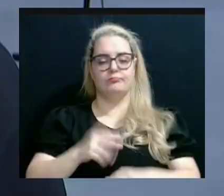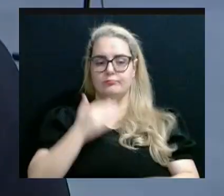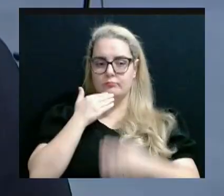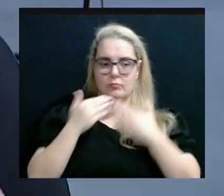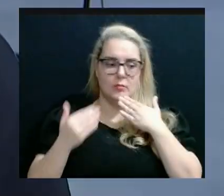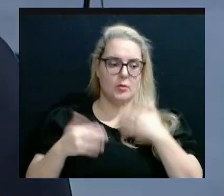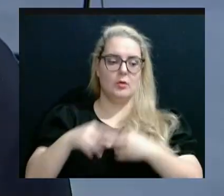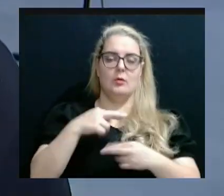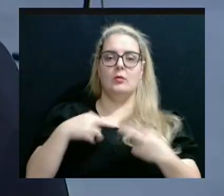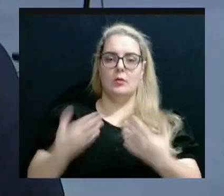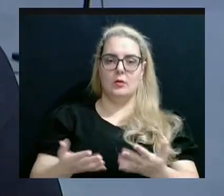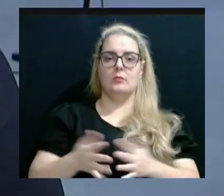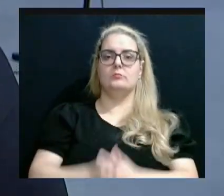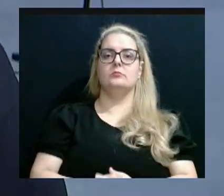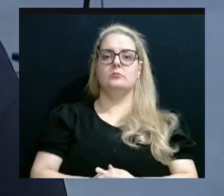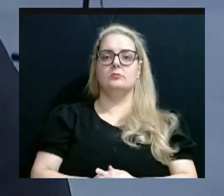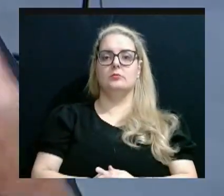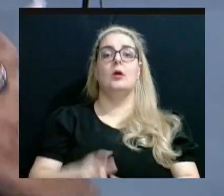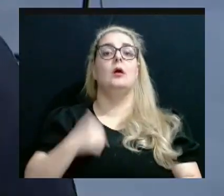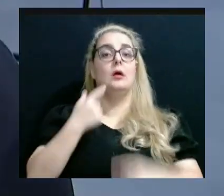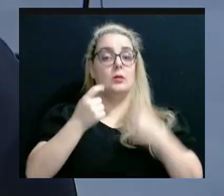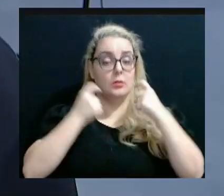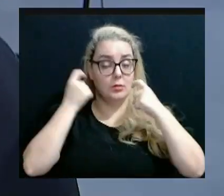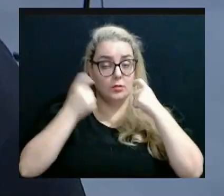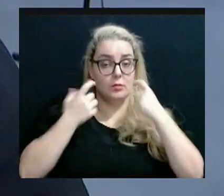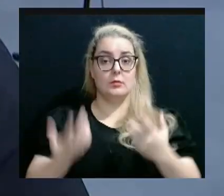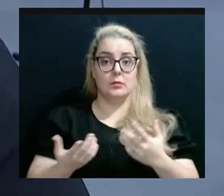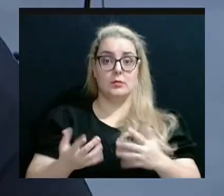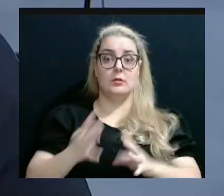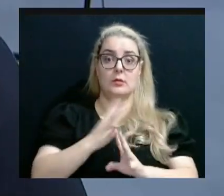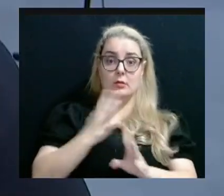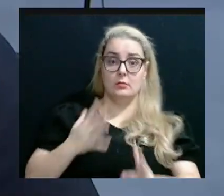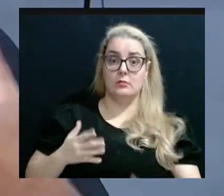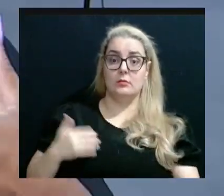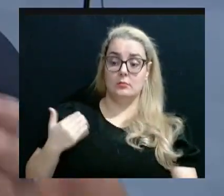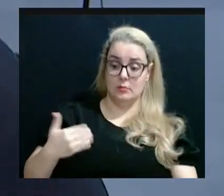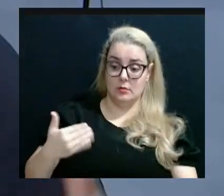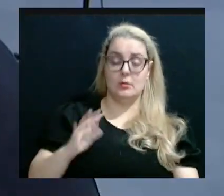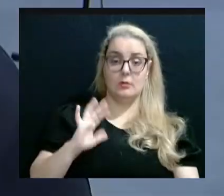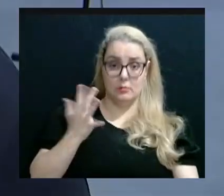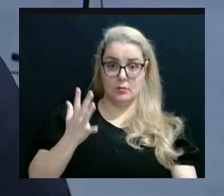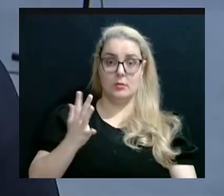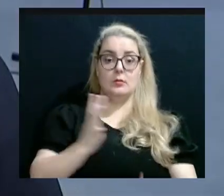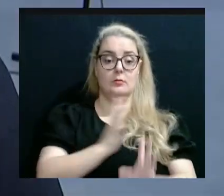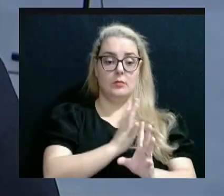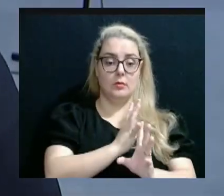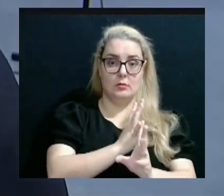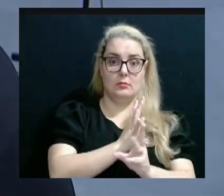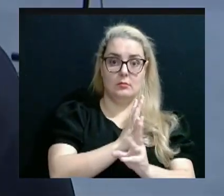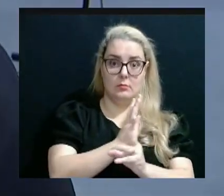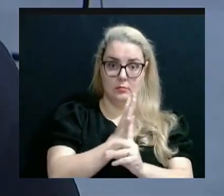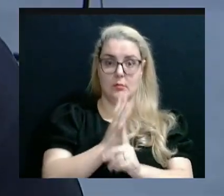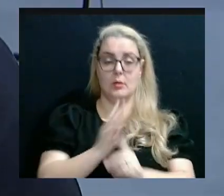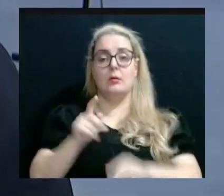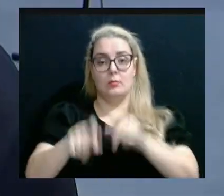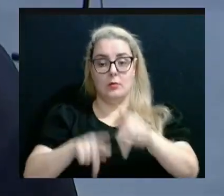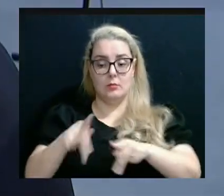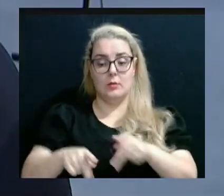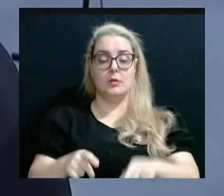essa questão. Então a nossa preocupação é que essa fila precisa andar, a população precisa ser atendida, mas também precisa